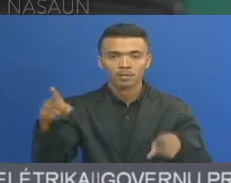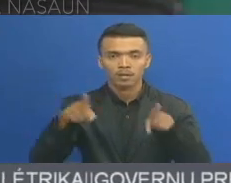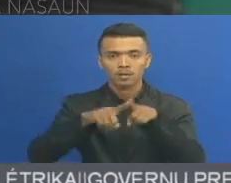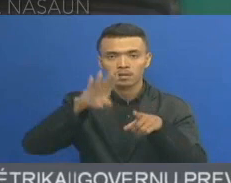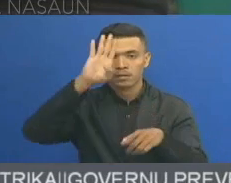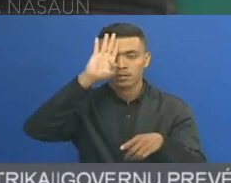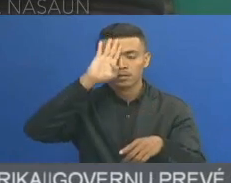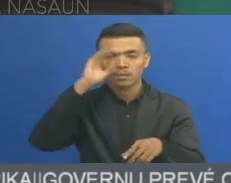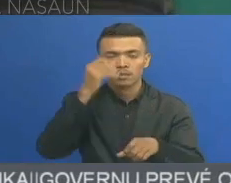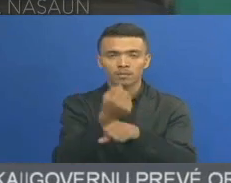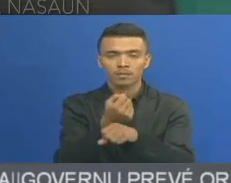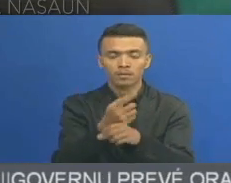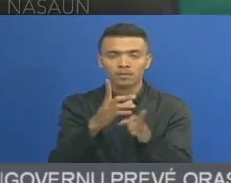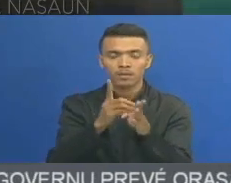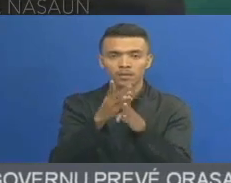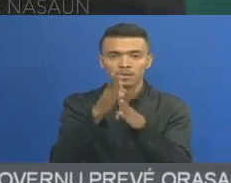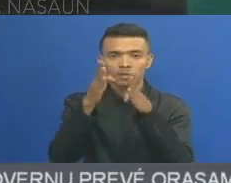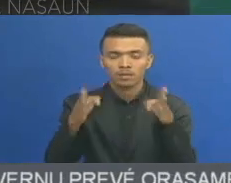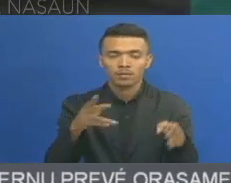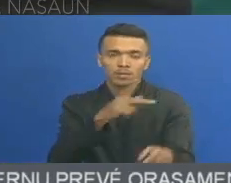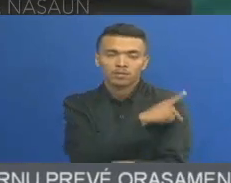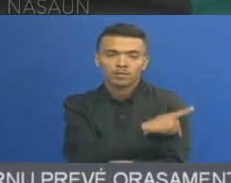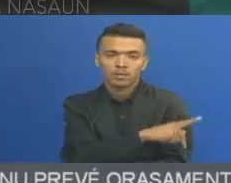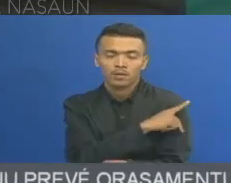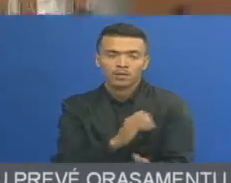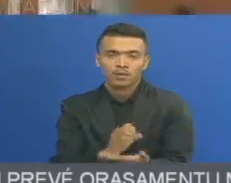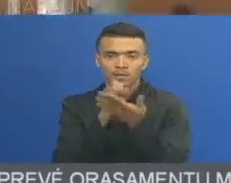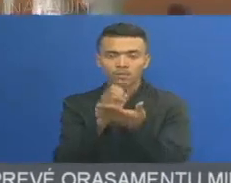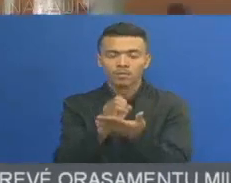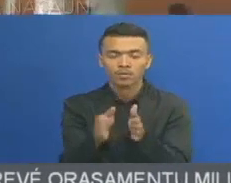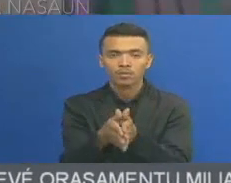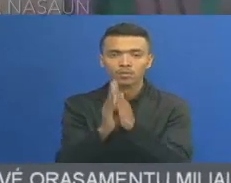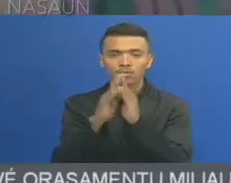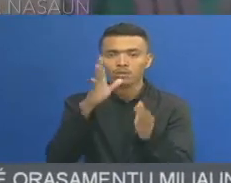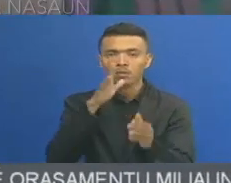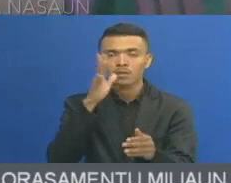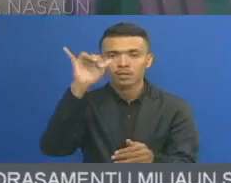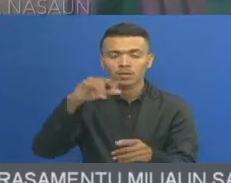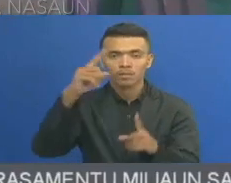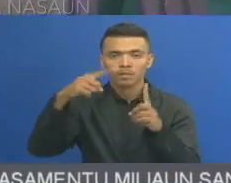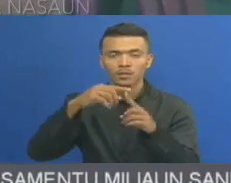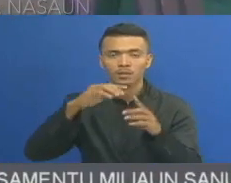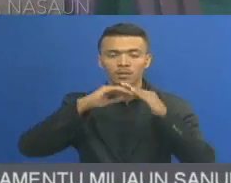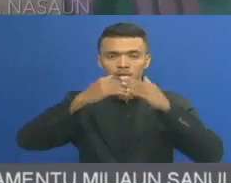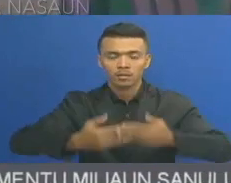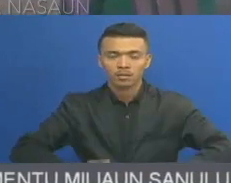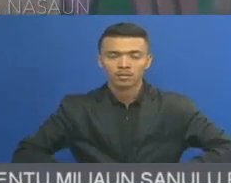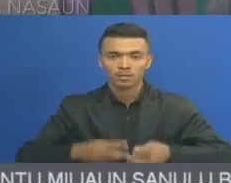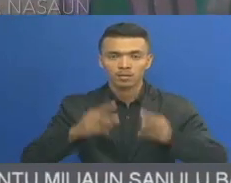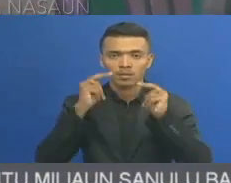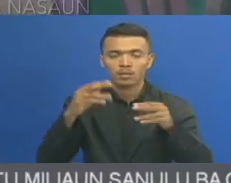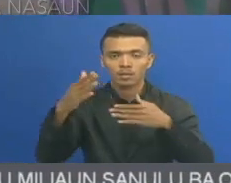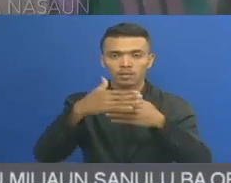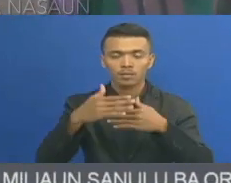makas. Diretora Clínica Hospital Referral Oikoussi ne husuba inan sira ben hira isi rua tem que apresentar baya